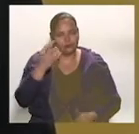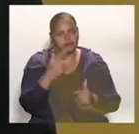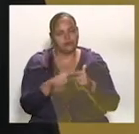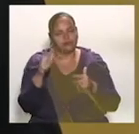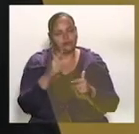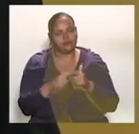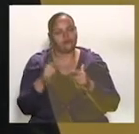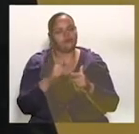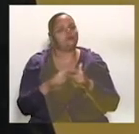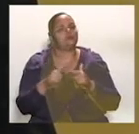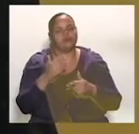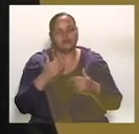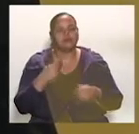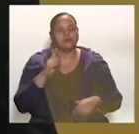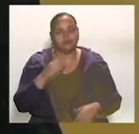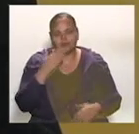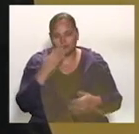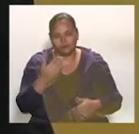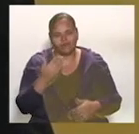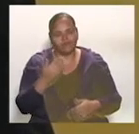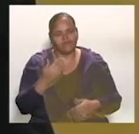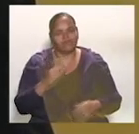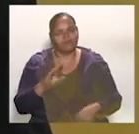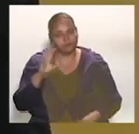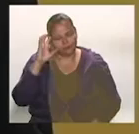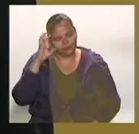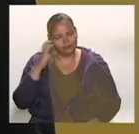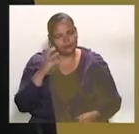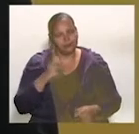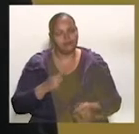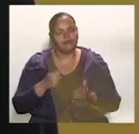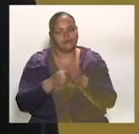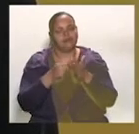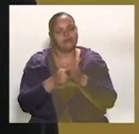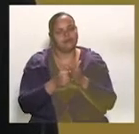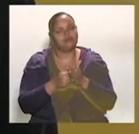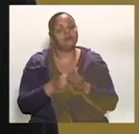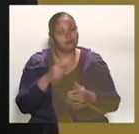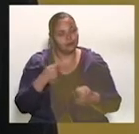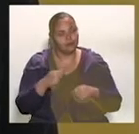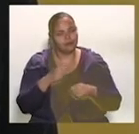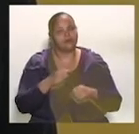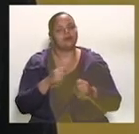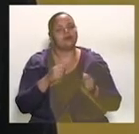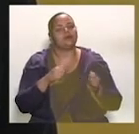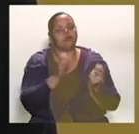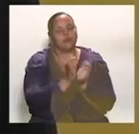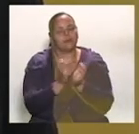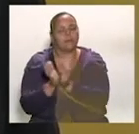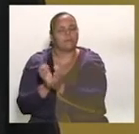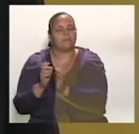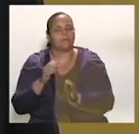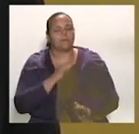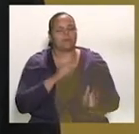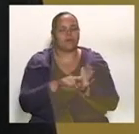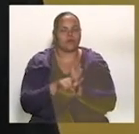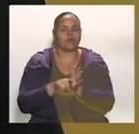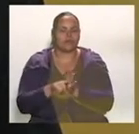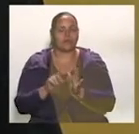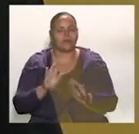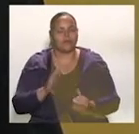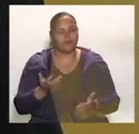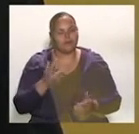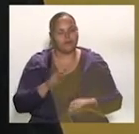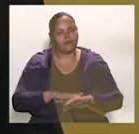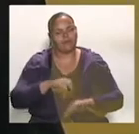o problema, atacar de frente essa situação. Nós precisamos ter órgãos fiscalizadores se queremos